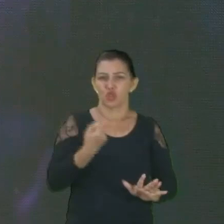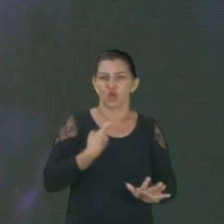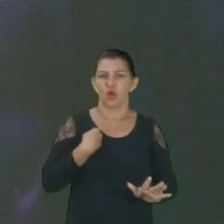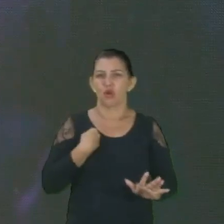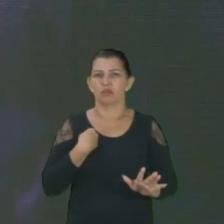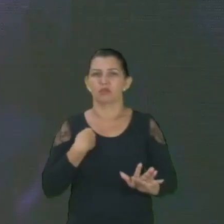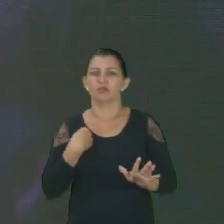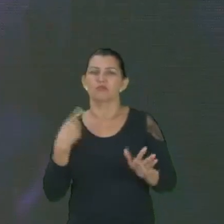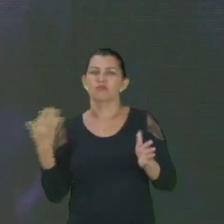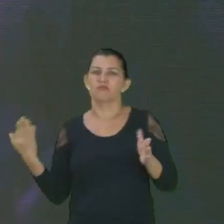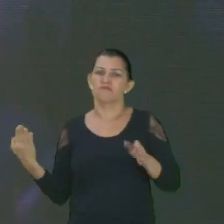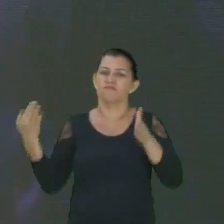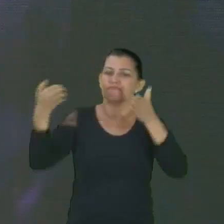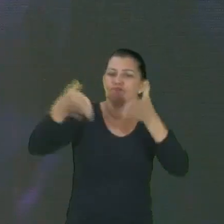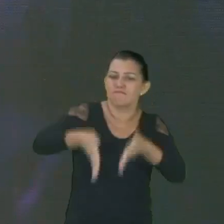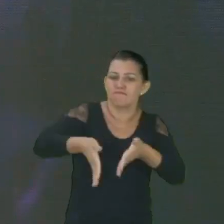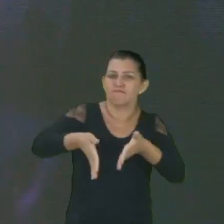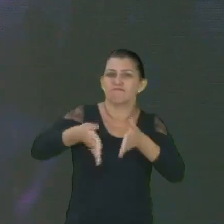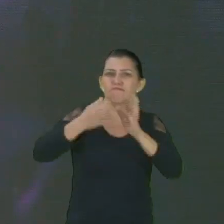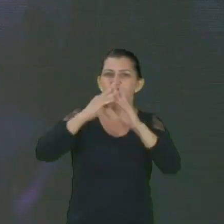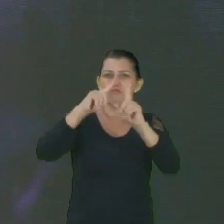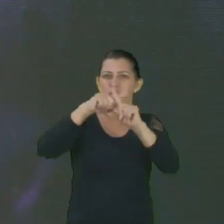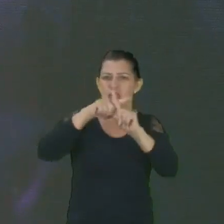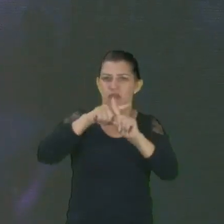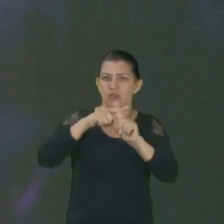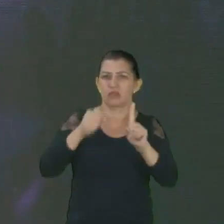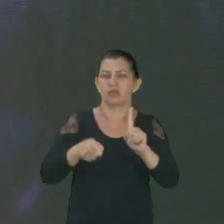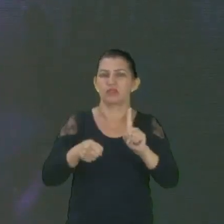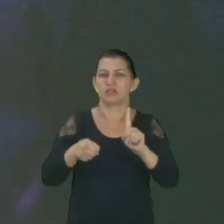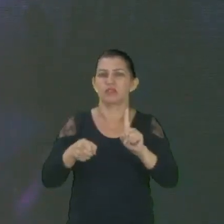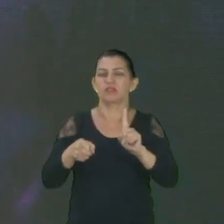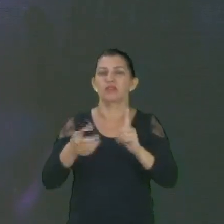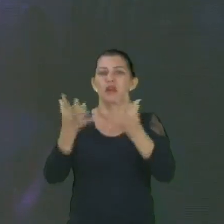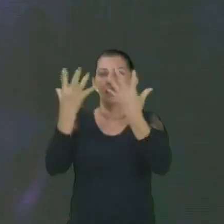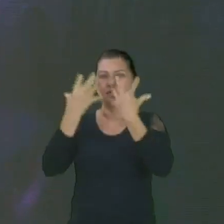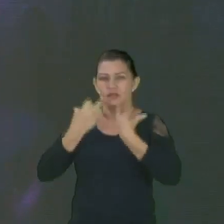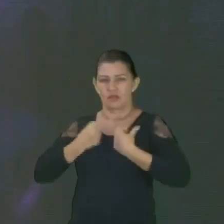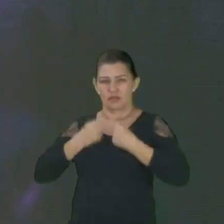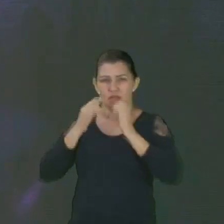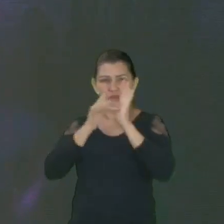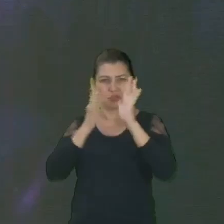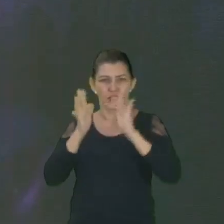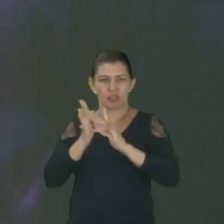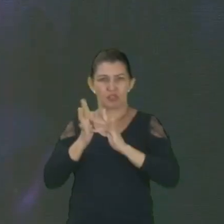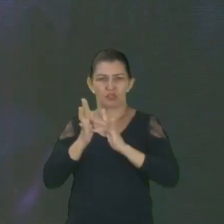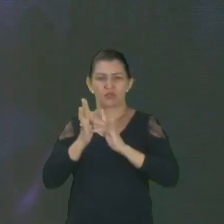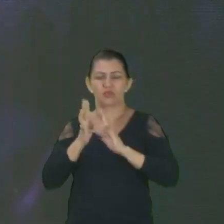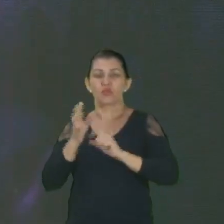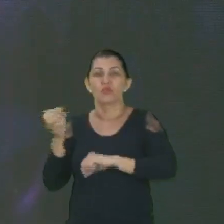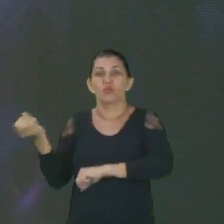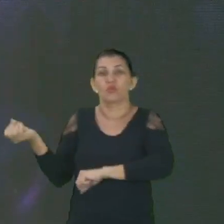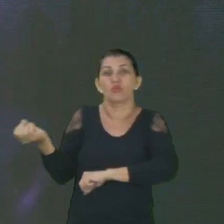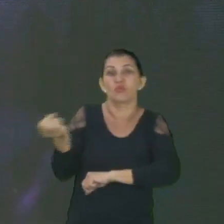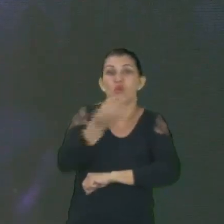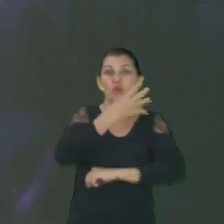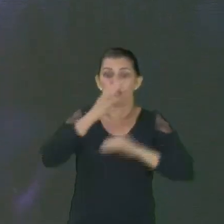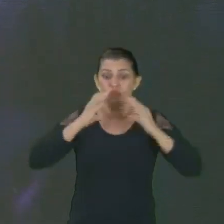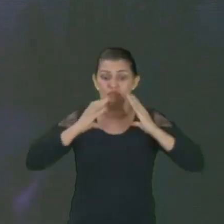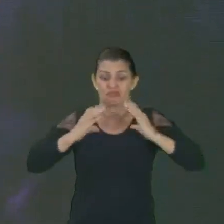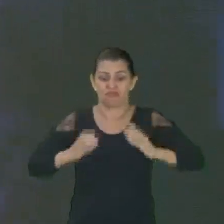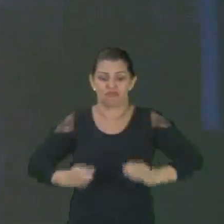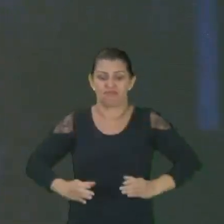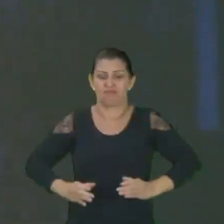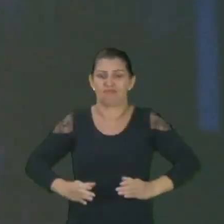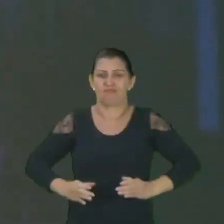pelo sangue, comprados pelo sangue, nós recebemos uma nova identidade. E